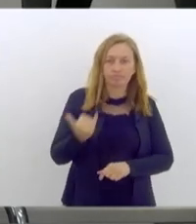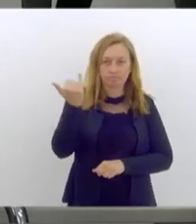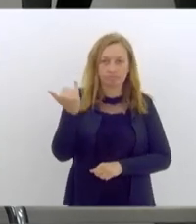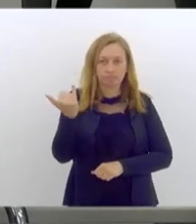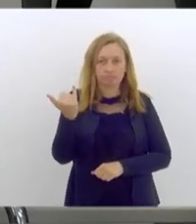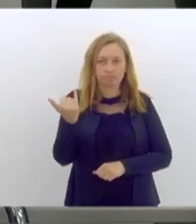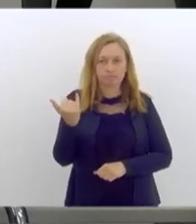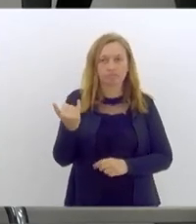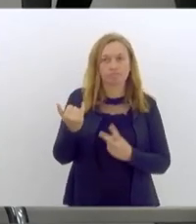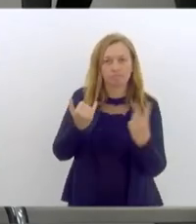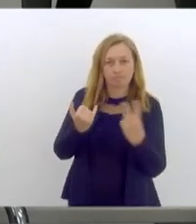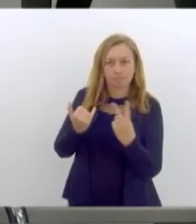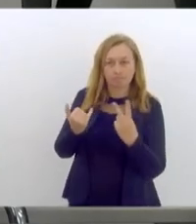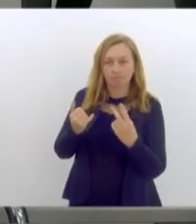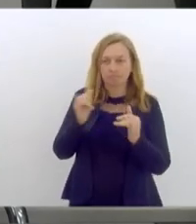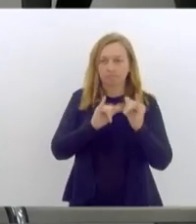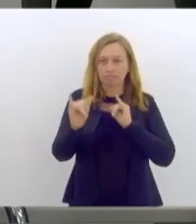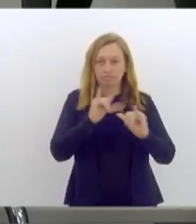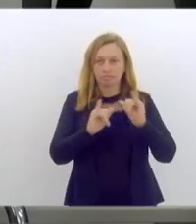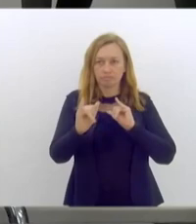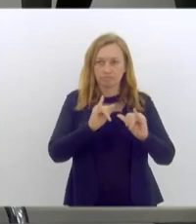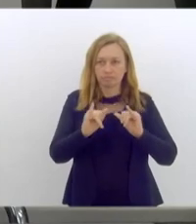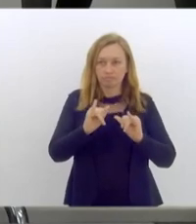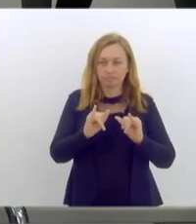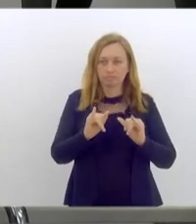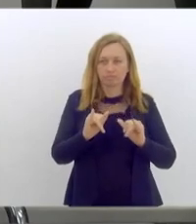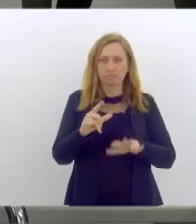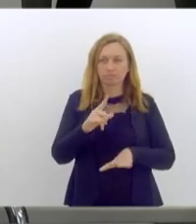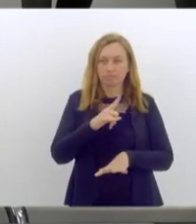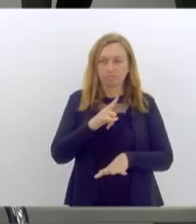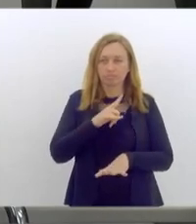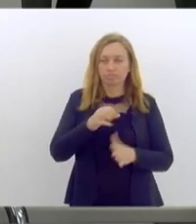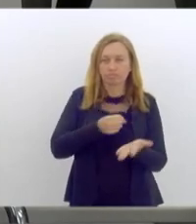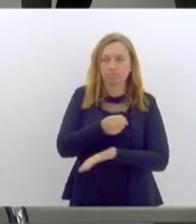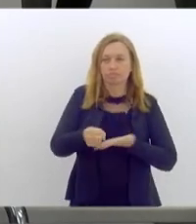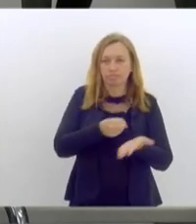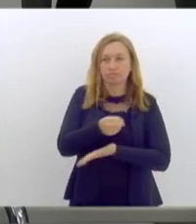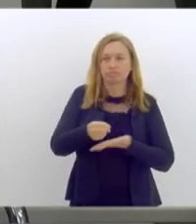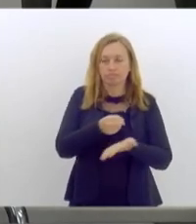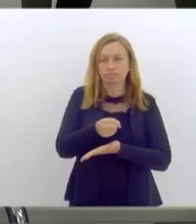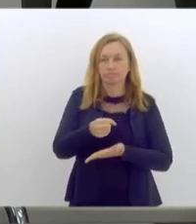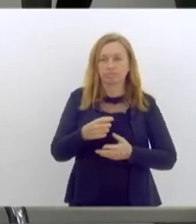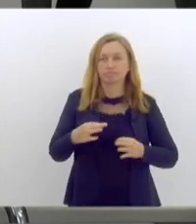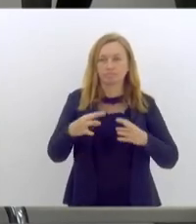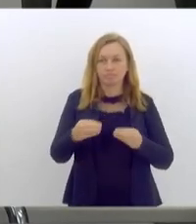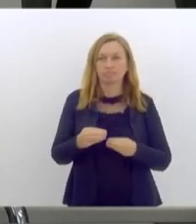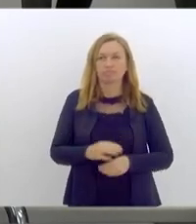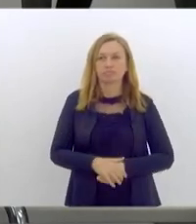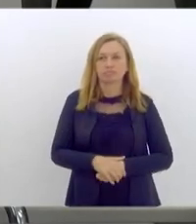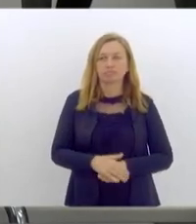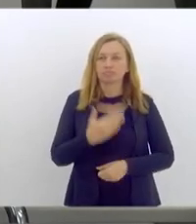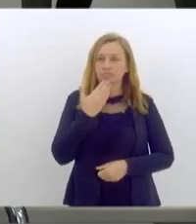por conta dos cruzamentos de dados que nós fazemos então a gente precisa da base de dados às vezes alimentar